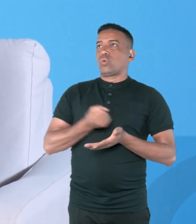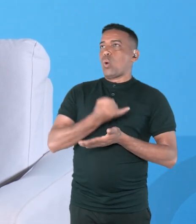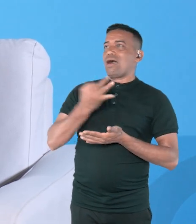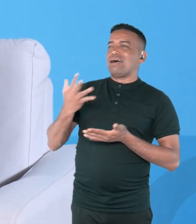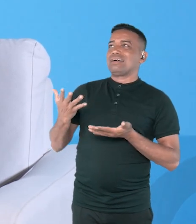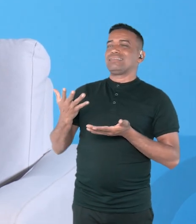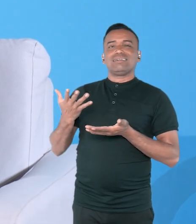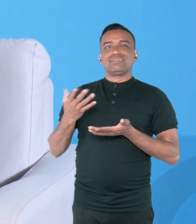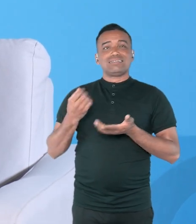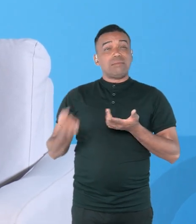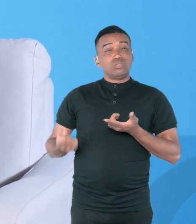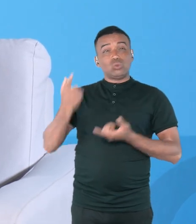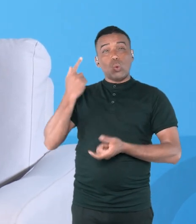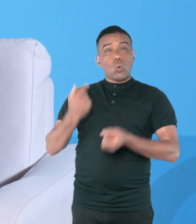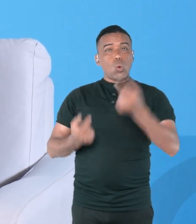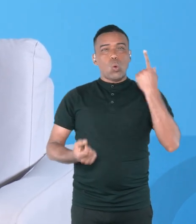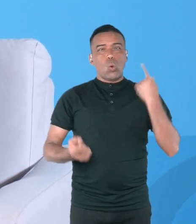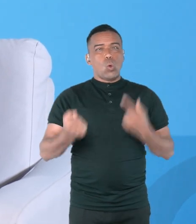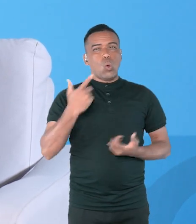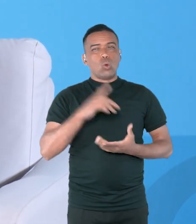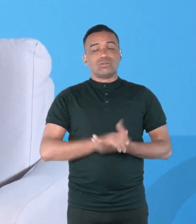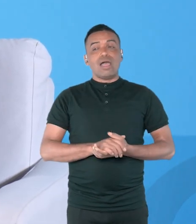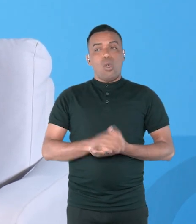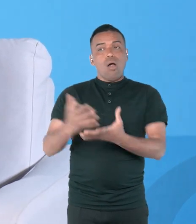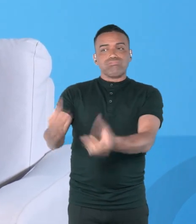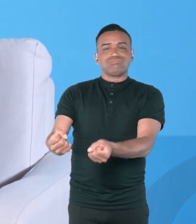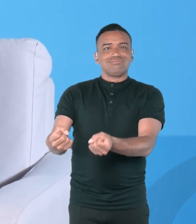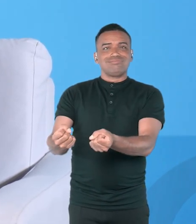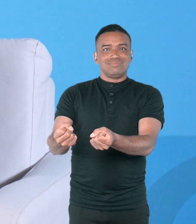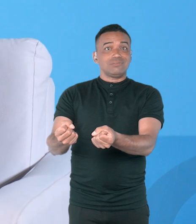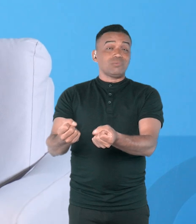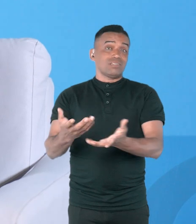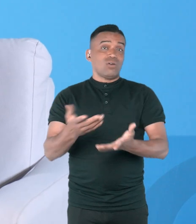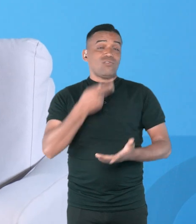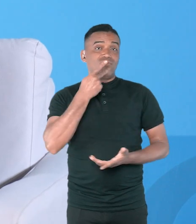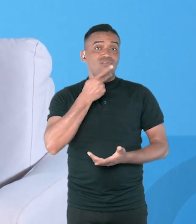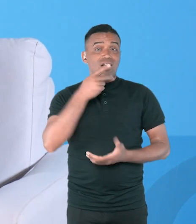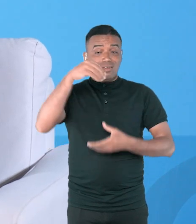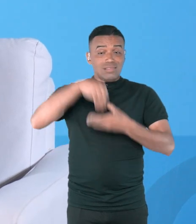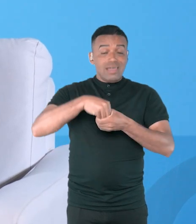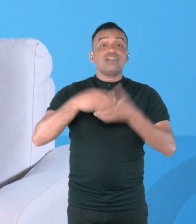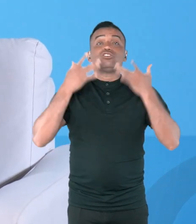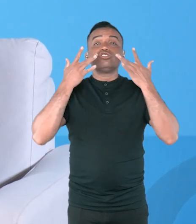vezes tantas coisas absurdas passaram pelo meu crivo. Né? Esse homem, a gente fala disso na peça, né?